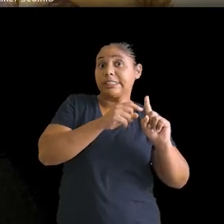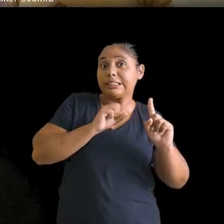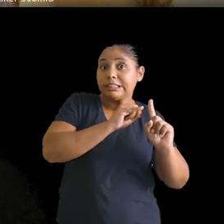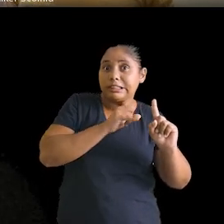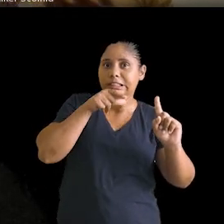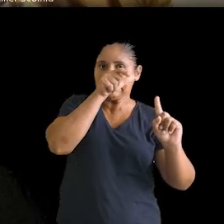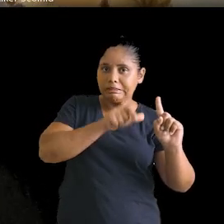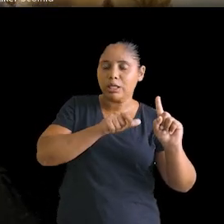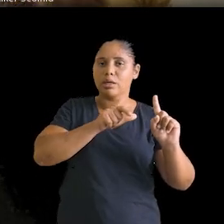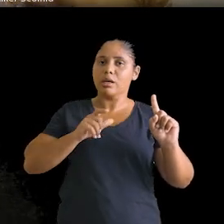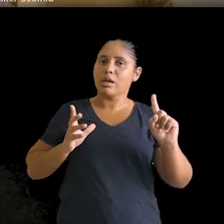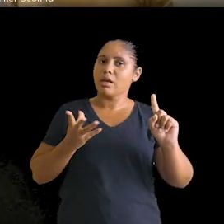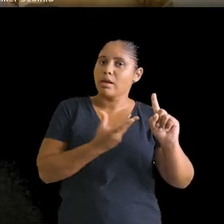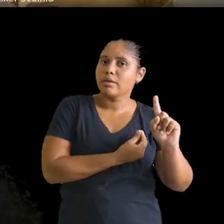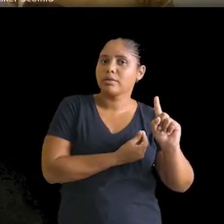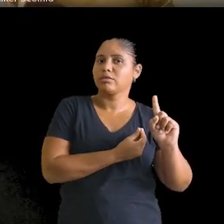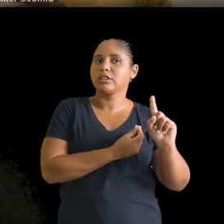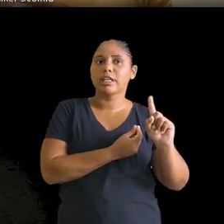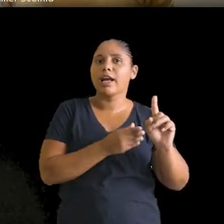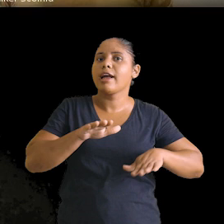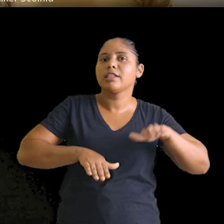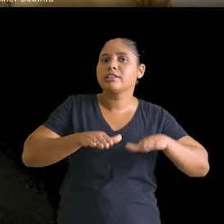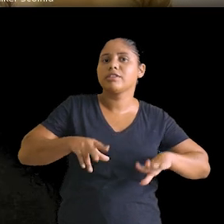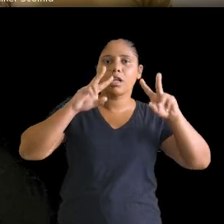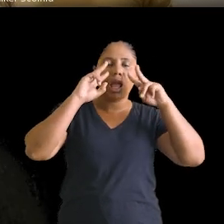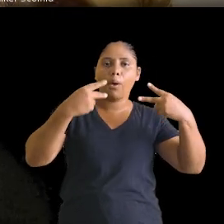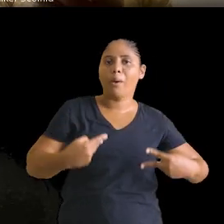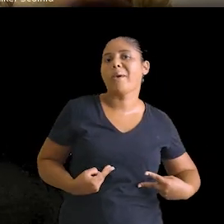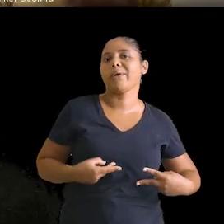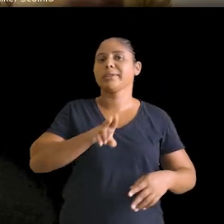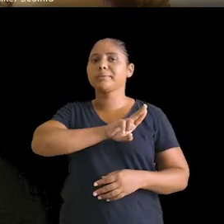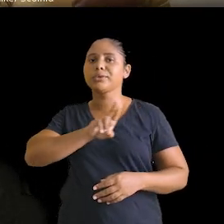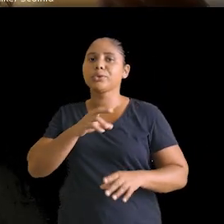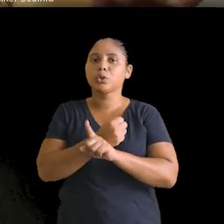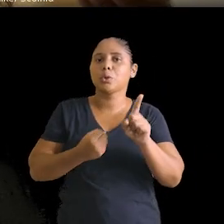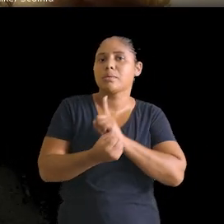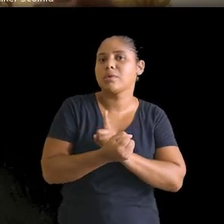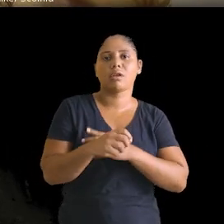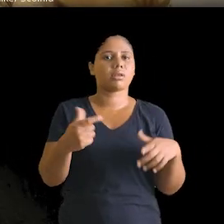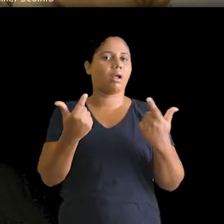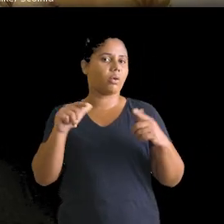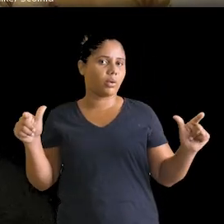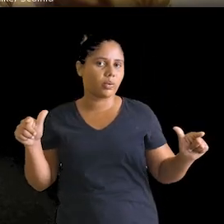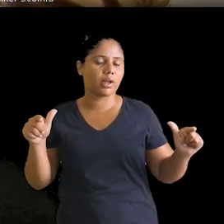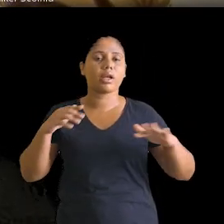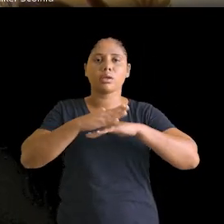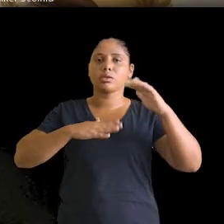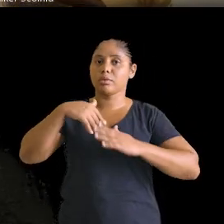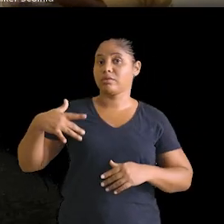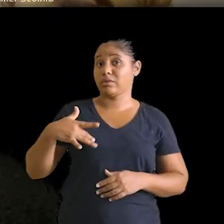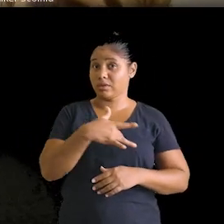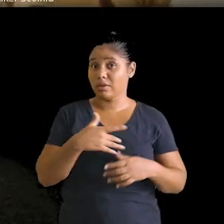também de reconhecimento social para com essa pessoa que gesta. Os profissionais, diante disso, né, os profissionais de saúde, eles